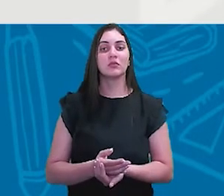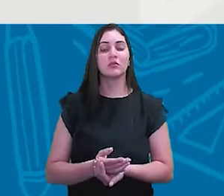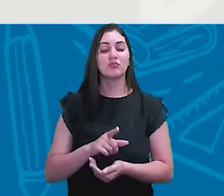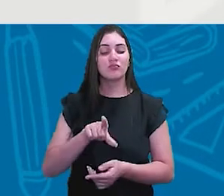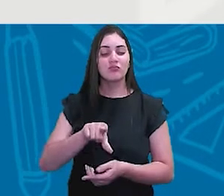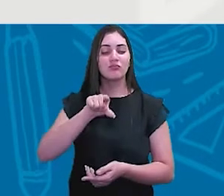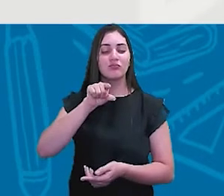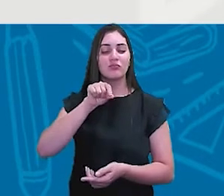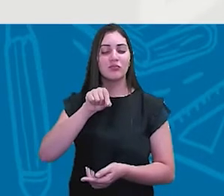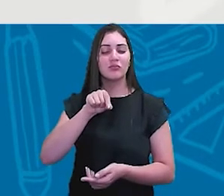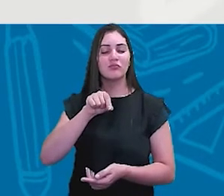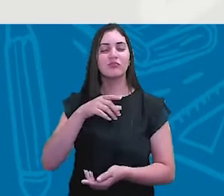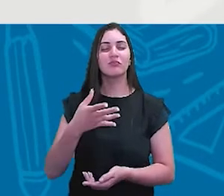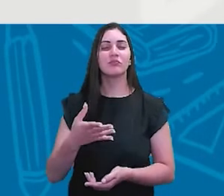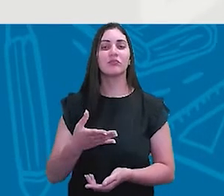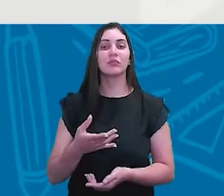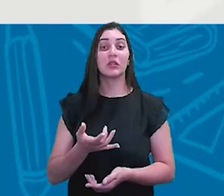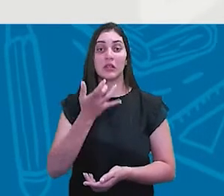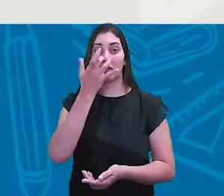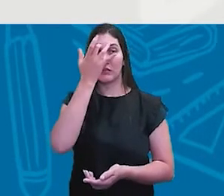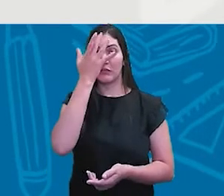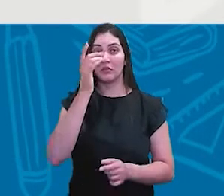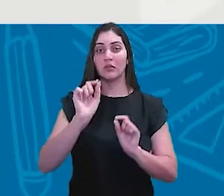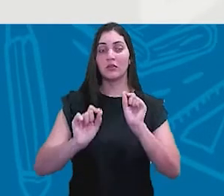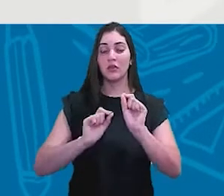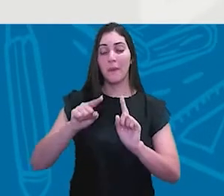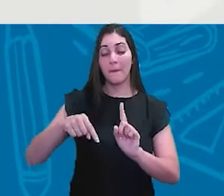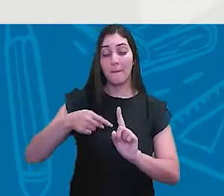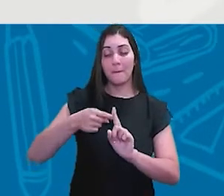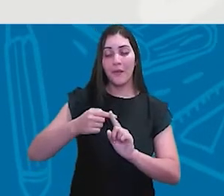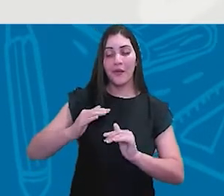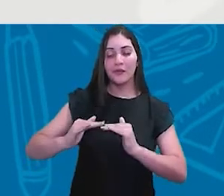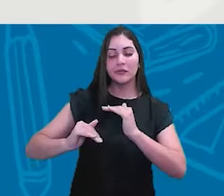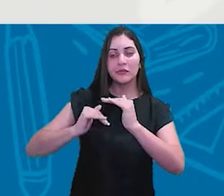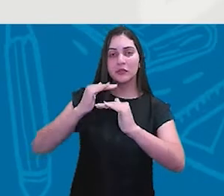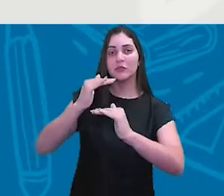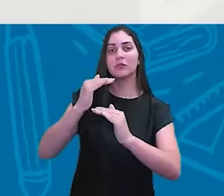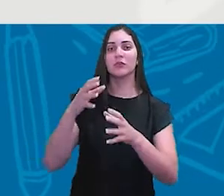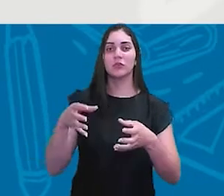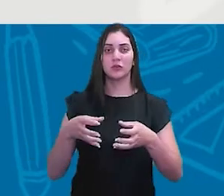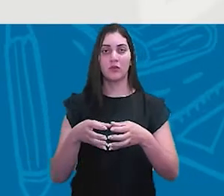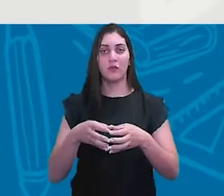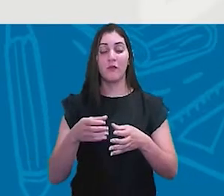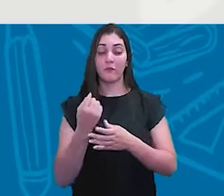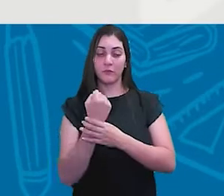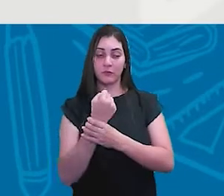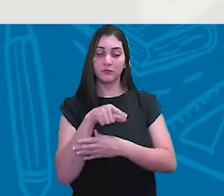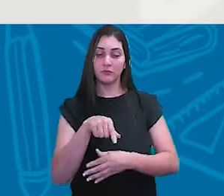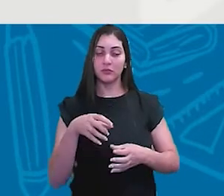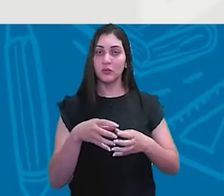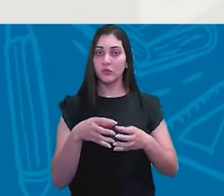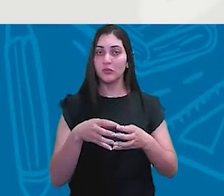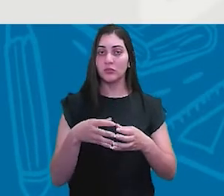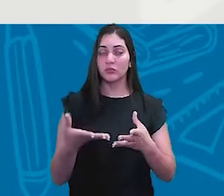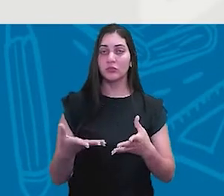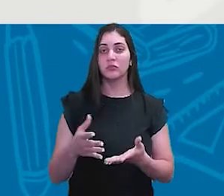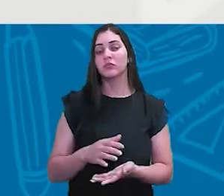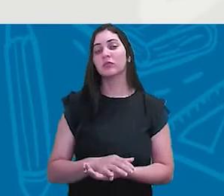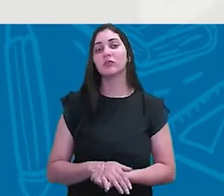decisões, né, que facilitariam mais o desenvolvimento do grupo, fortaleceriam o grupo e que